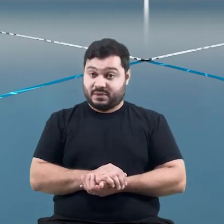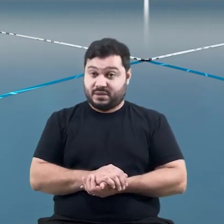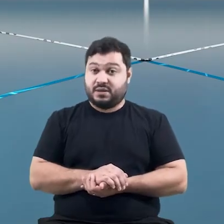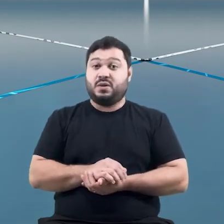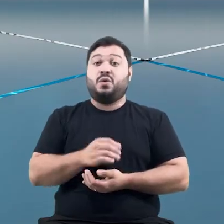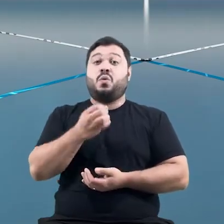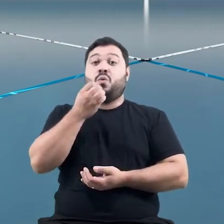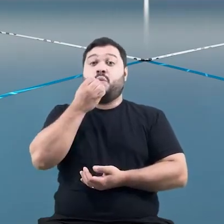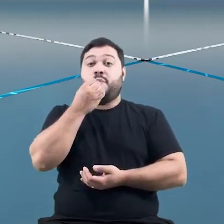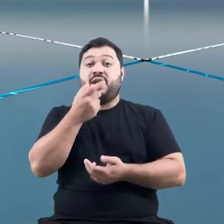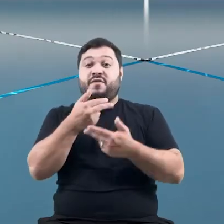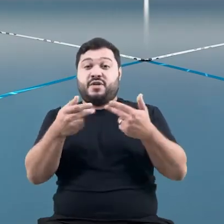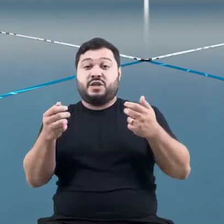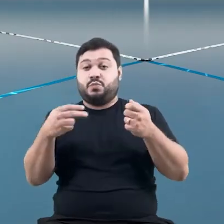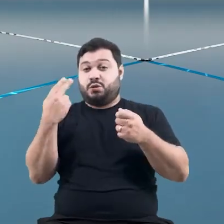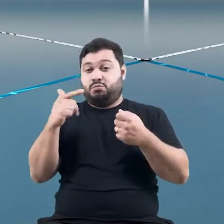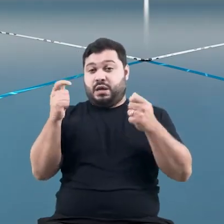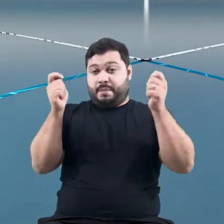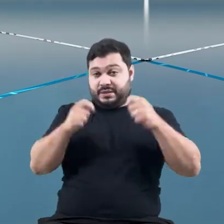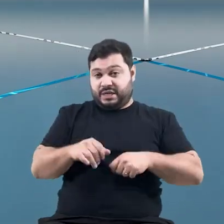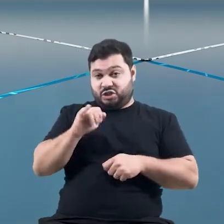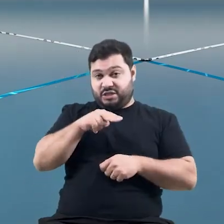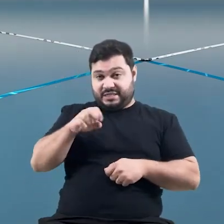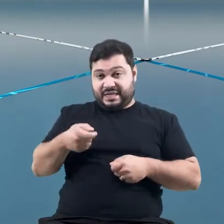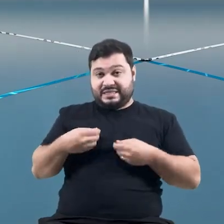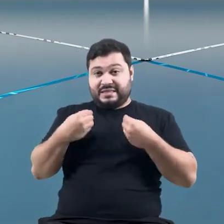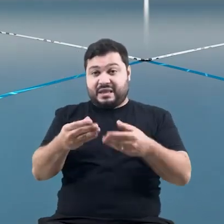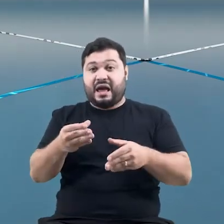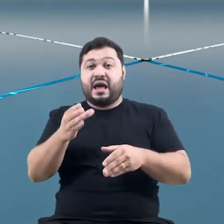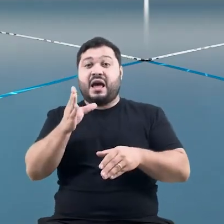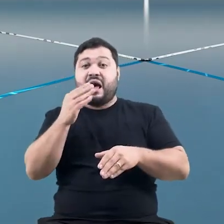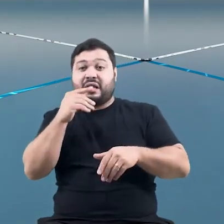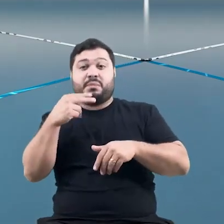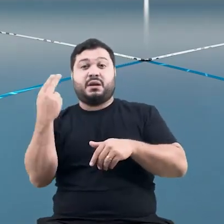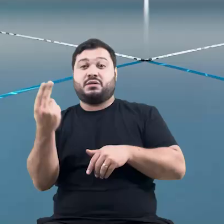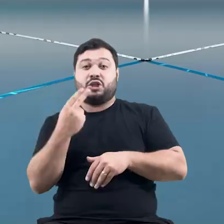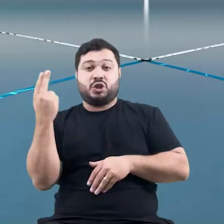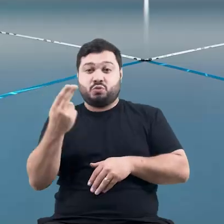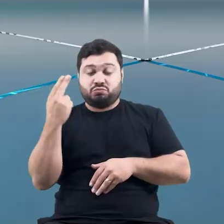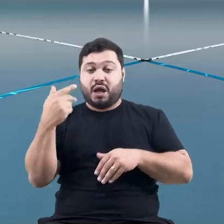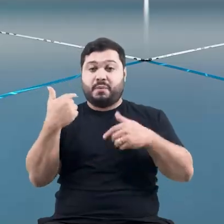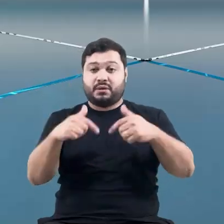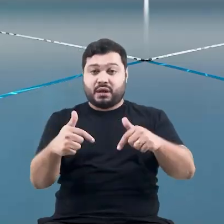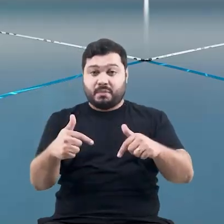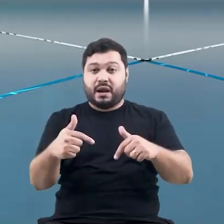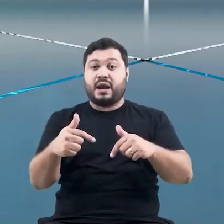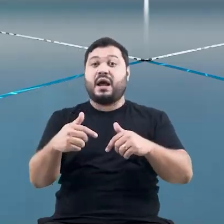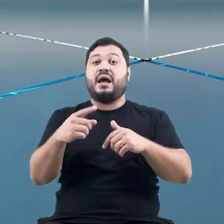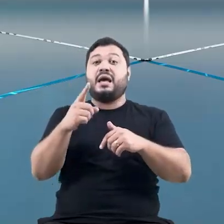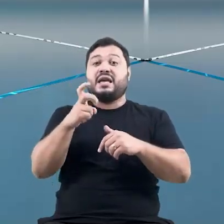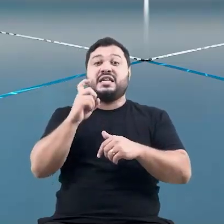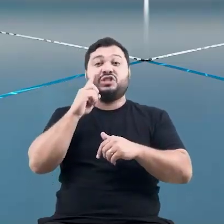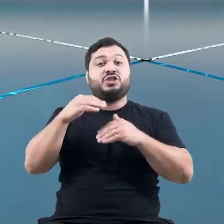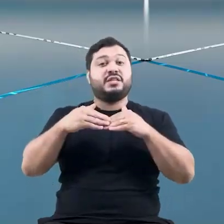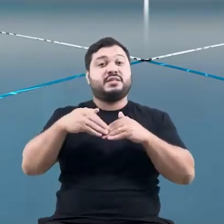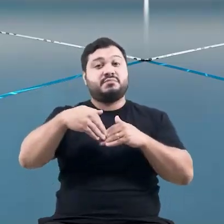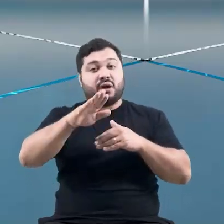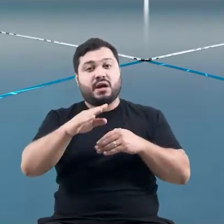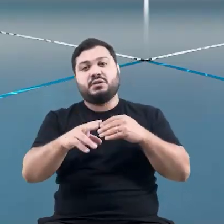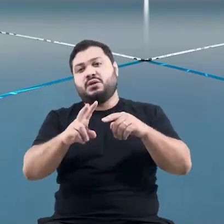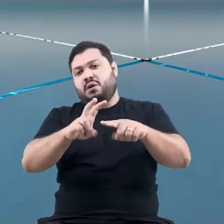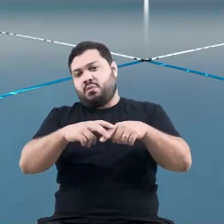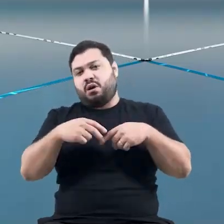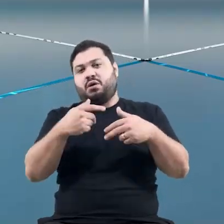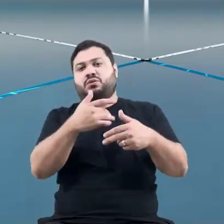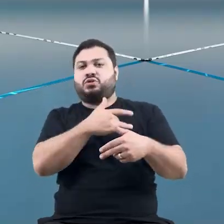O benefício por incapacidade do INSS é concedido a trabalhadores impossibilitados de trabalhar por mais de 15